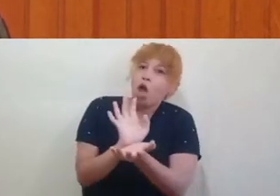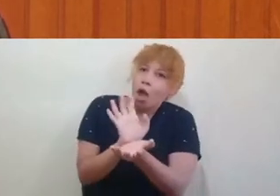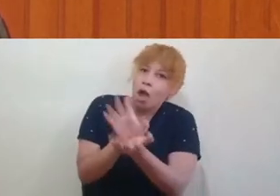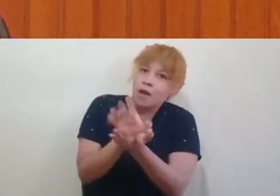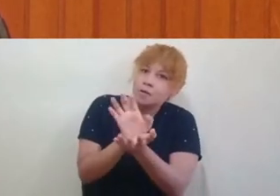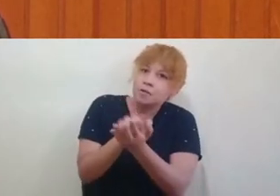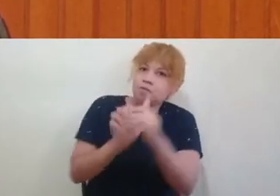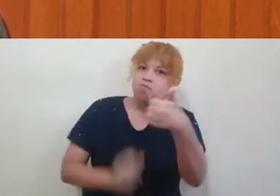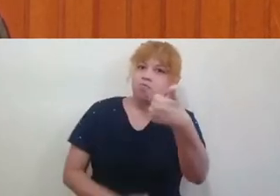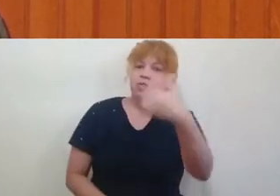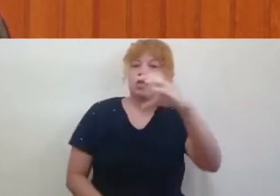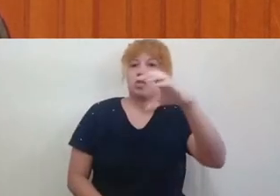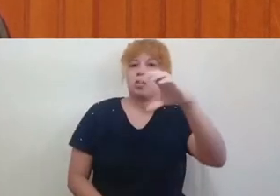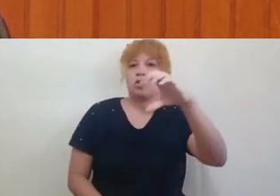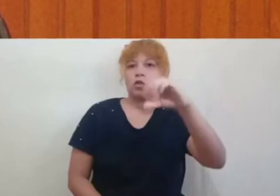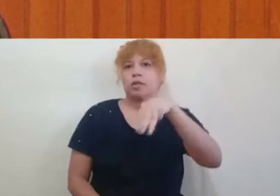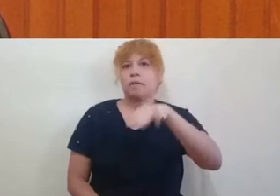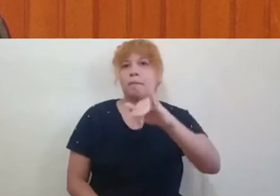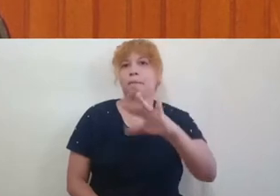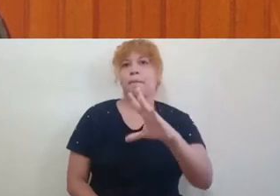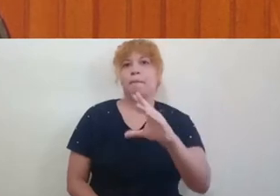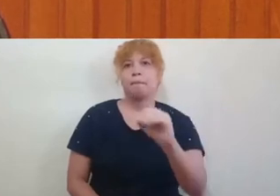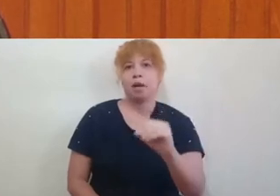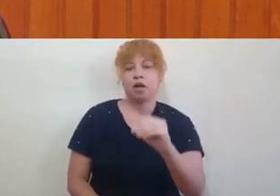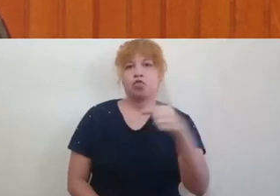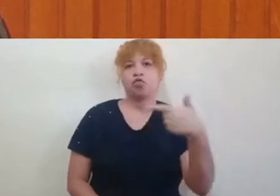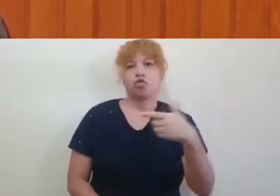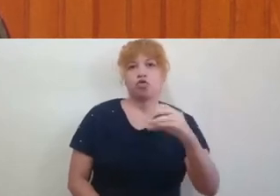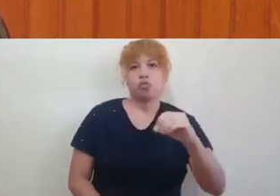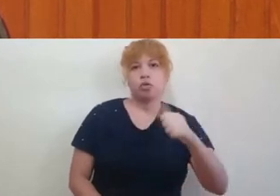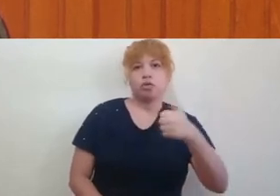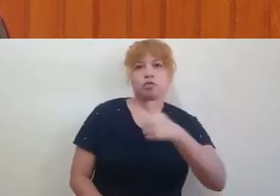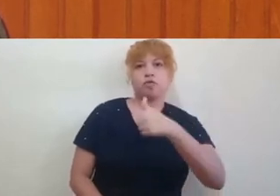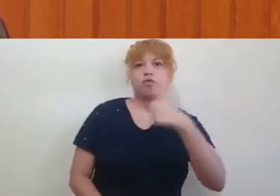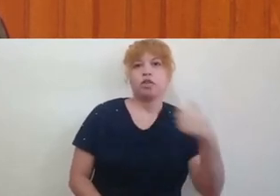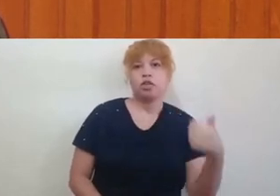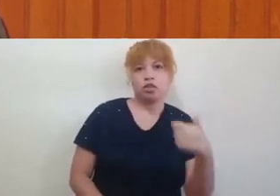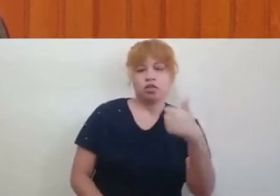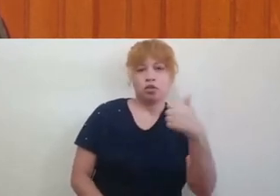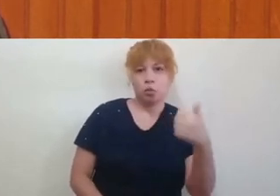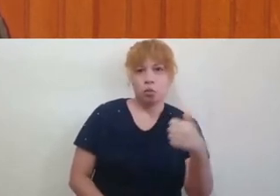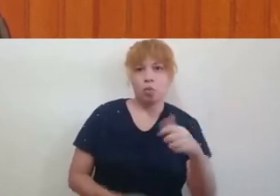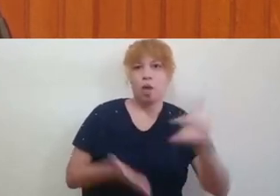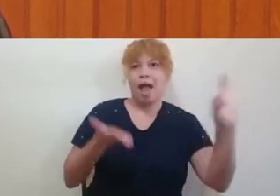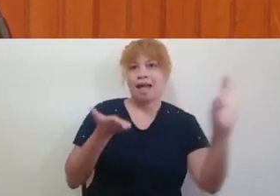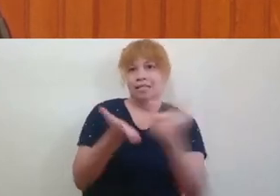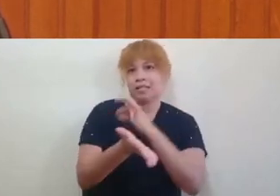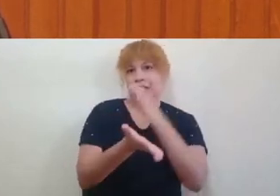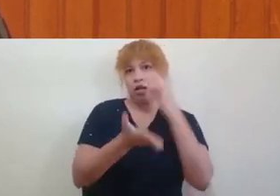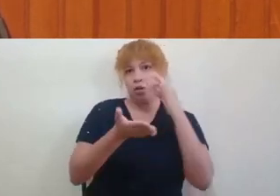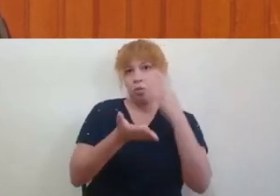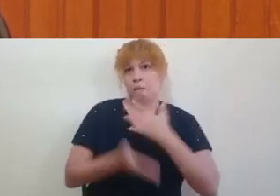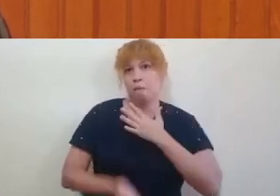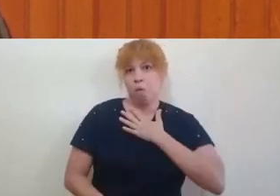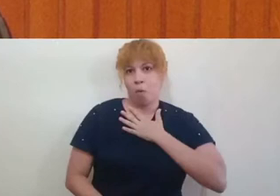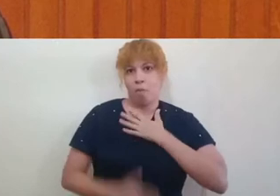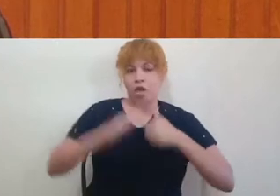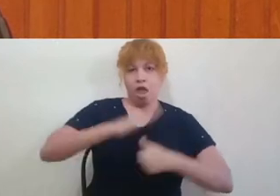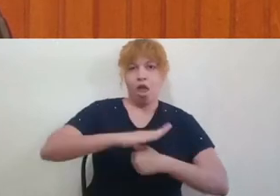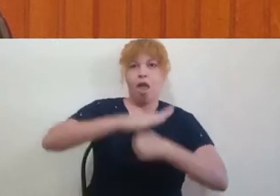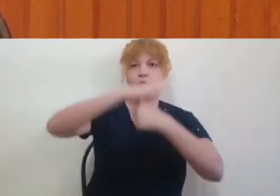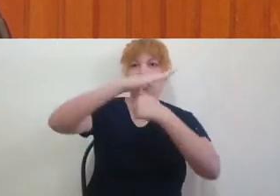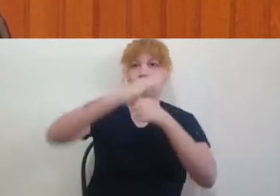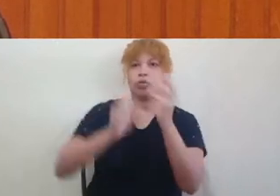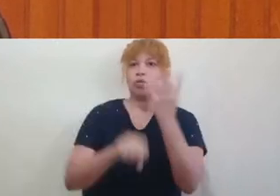devem acompanhar a liberação da assinatura da ata oficial no site da UFRPE. Os homenageados que estão